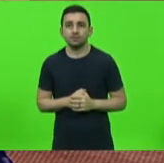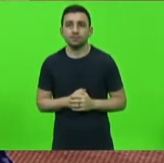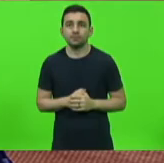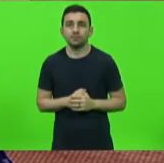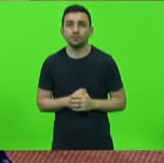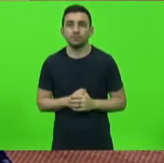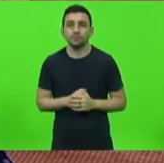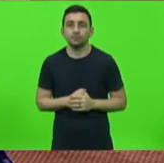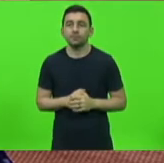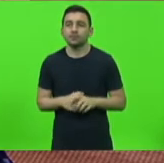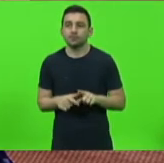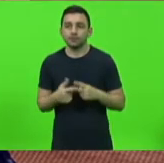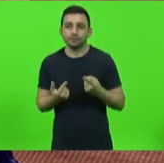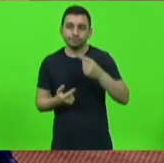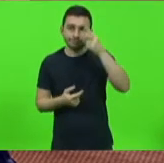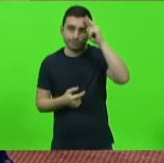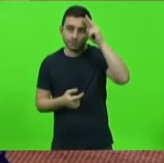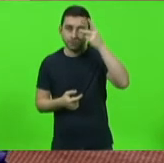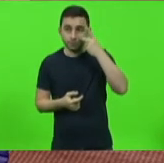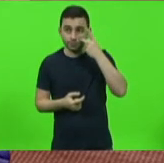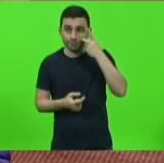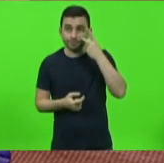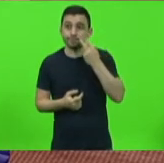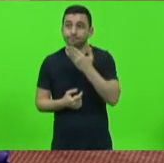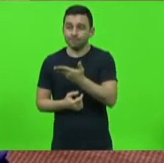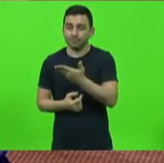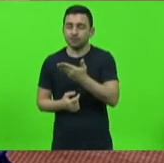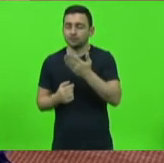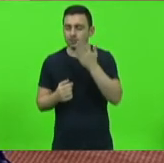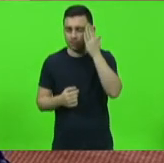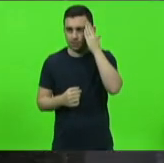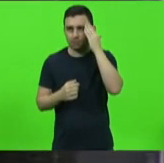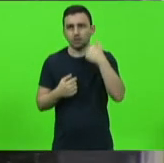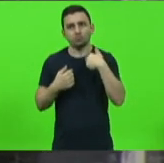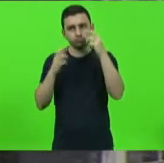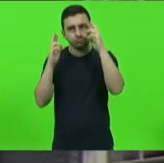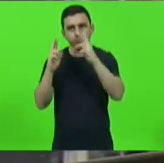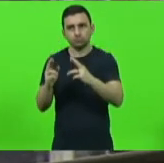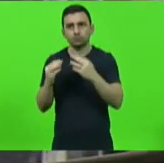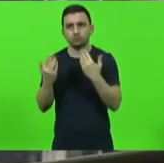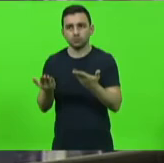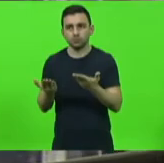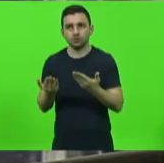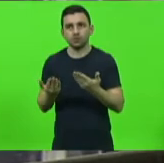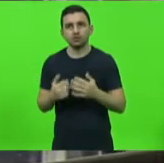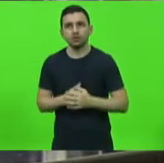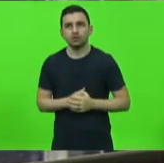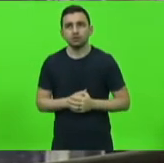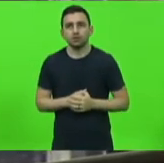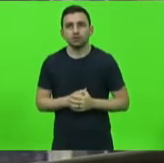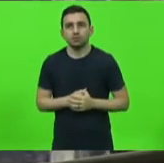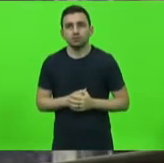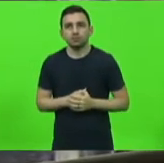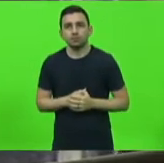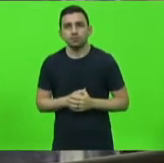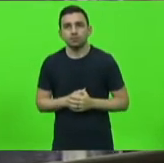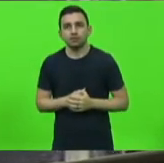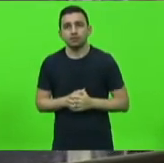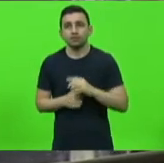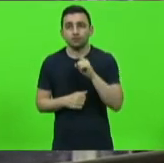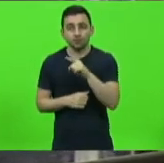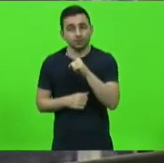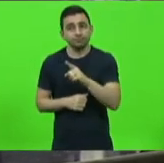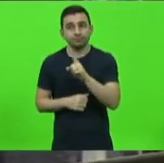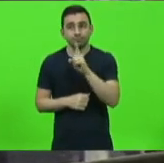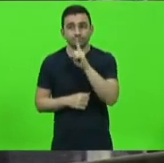Deputado Milton Alves, o senhor sabe o quanto eu lhe respeito, e eu confesso para o senhor que o seu silêncio aqui